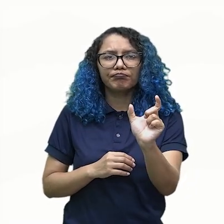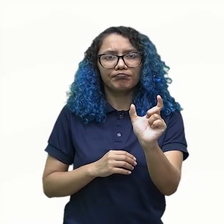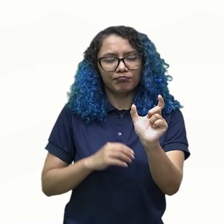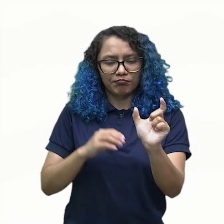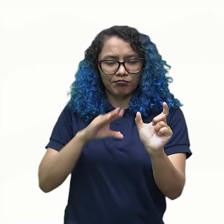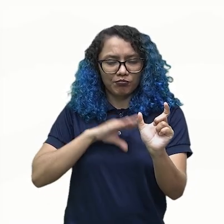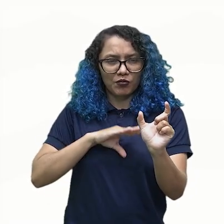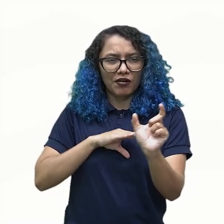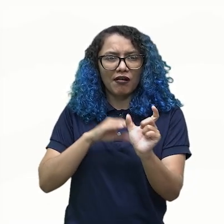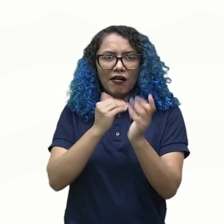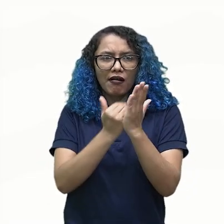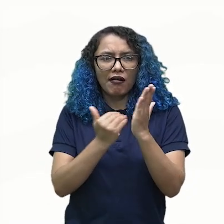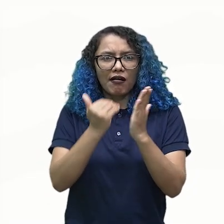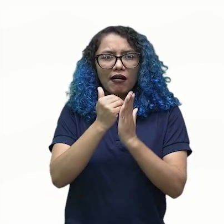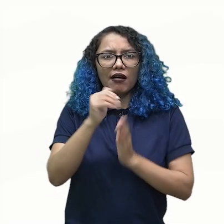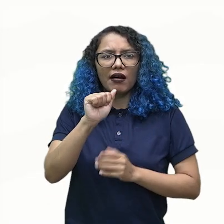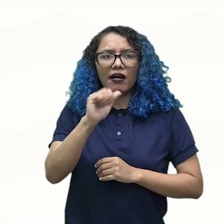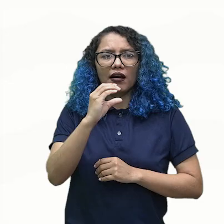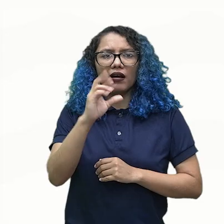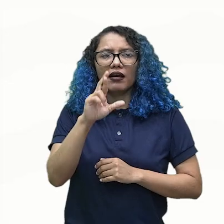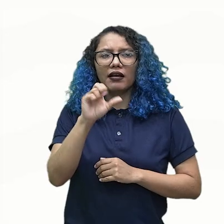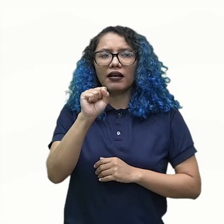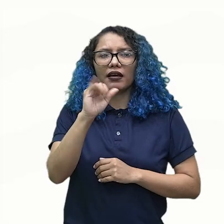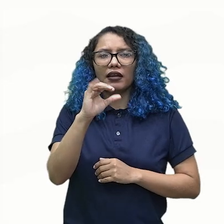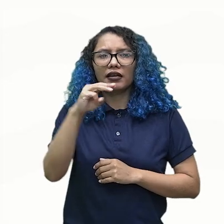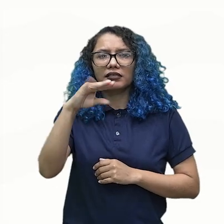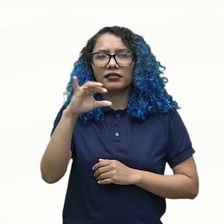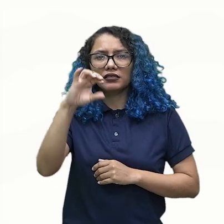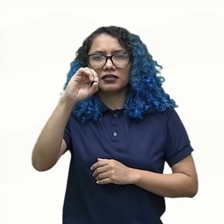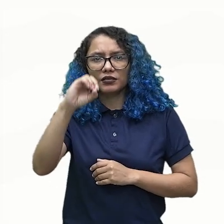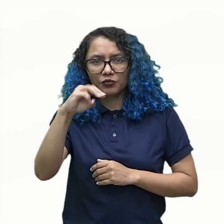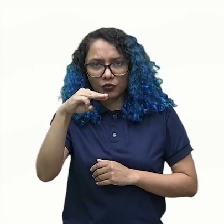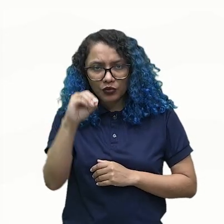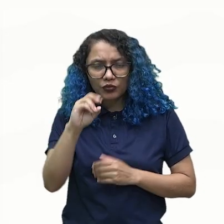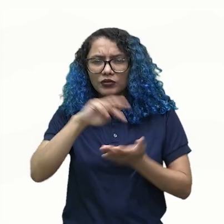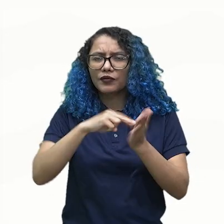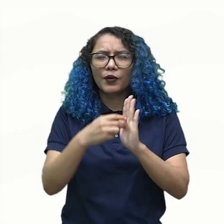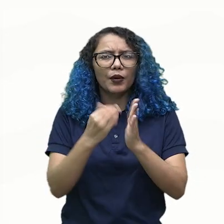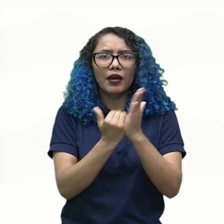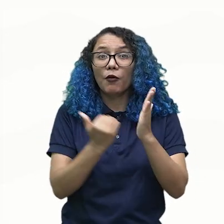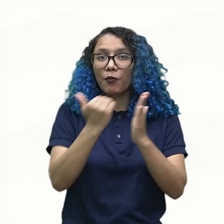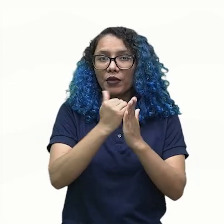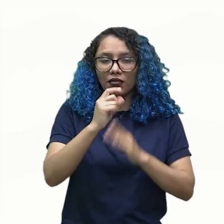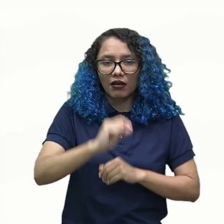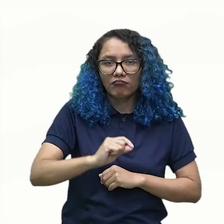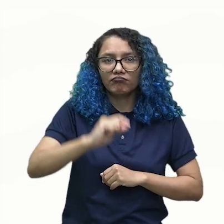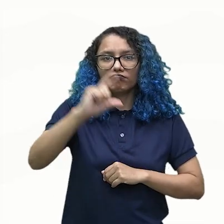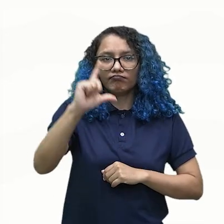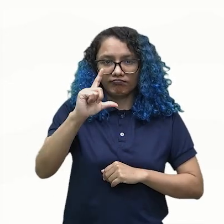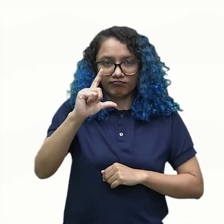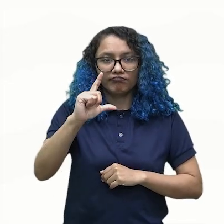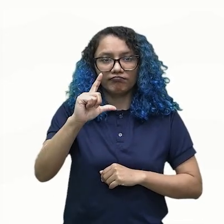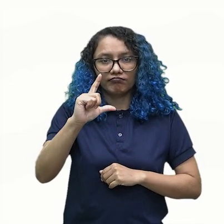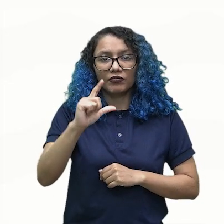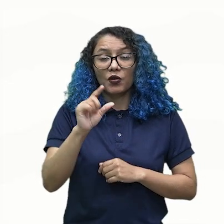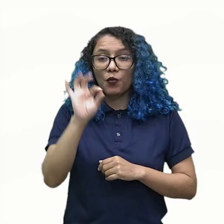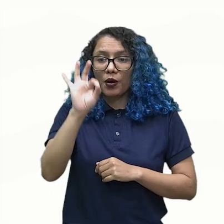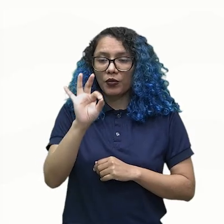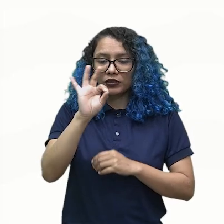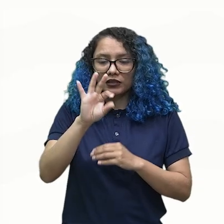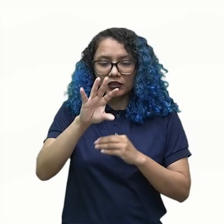de aumento. Ou seja, nesse acréscimo a gente vai adicionar uma porcentagem ao